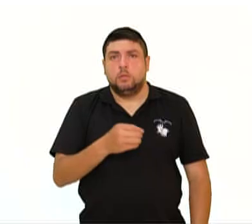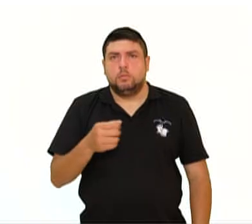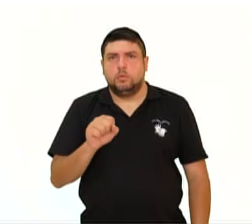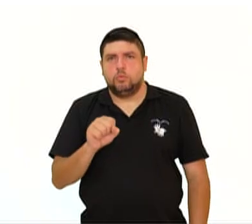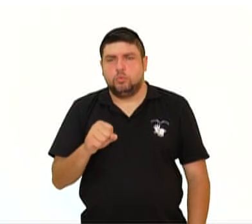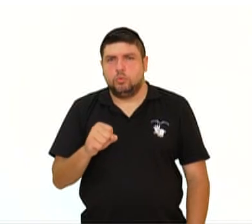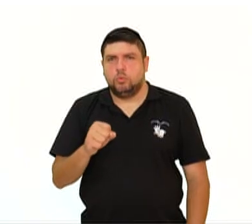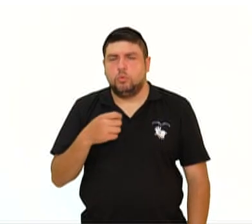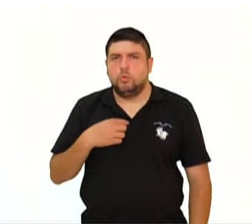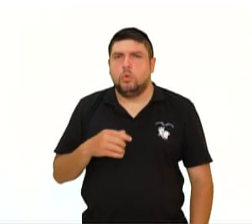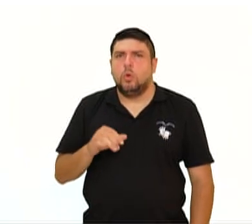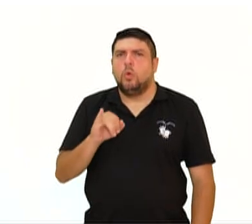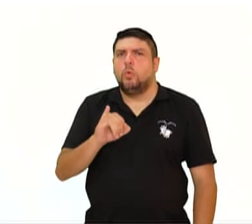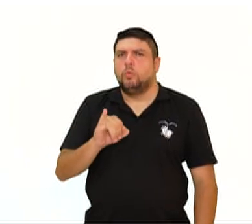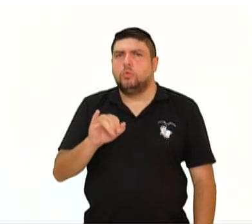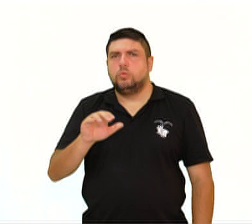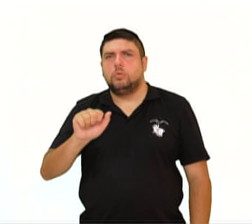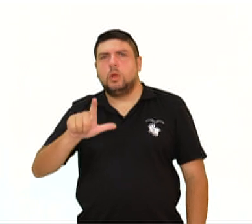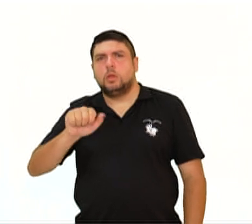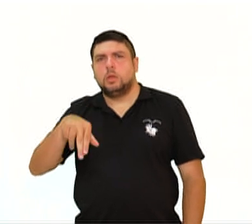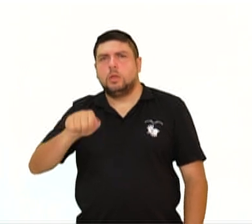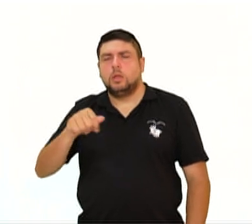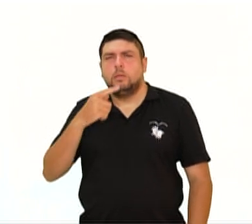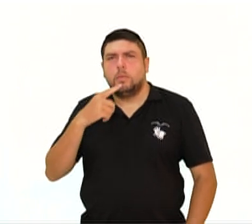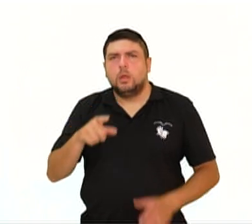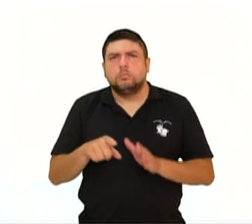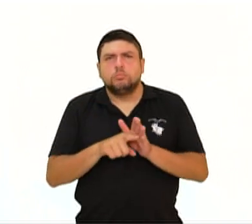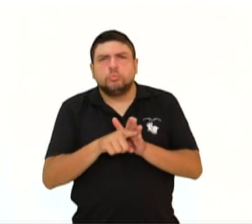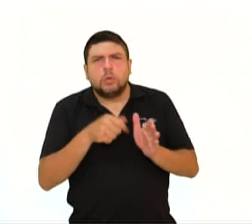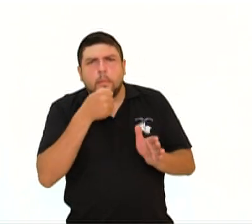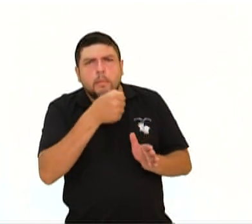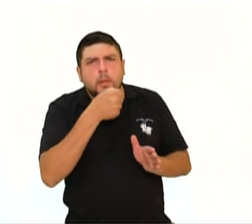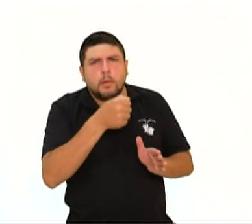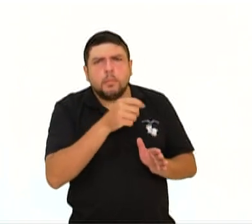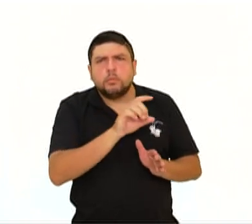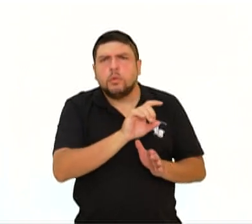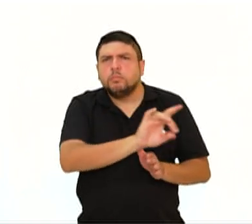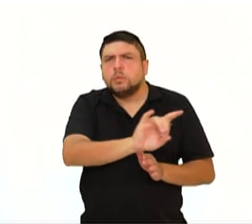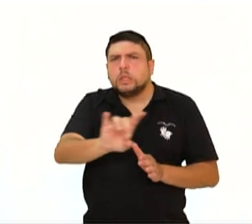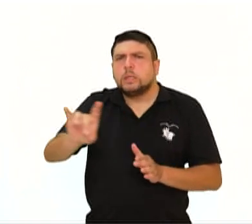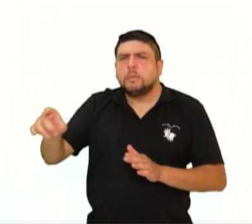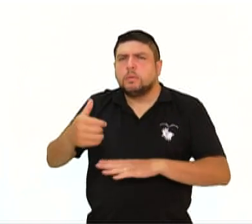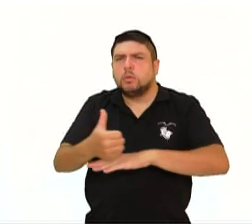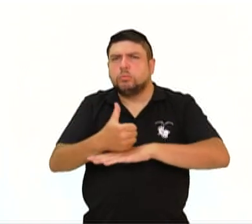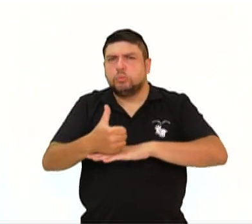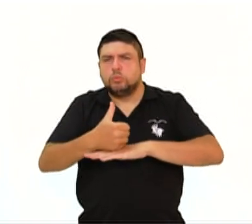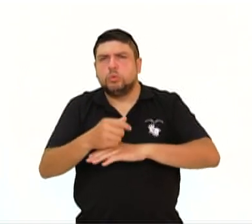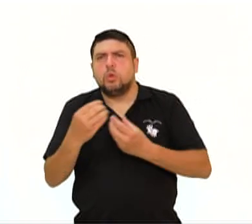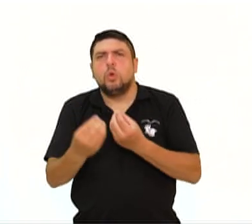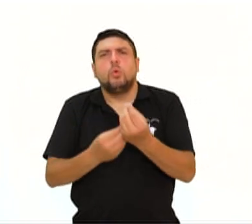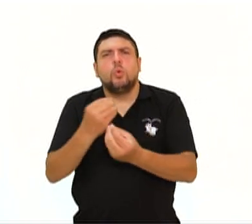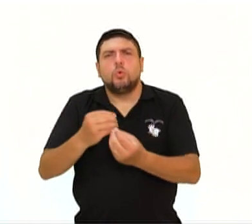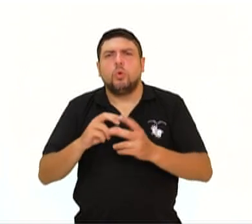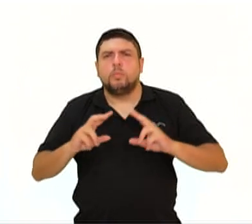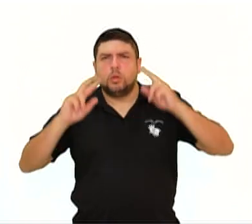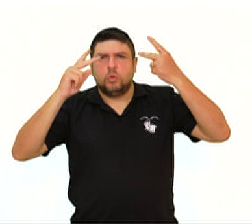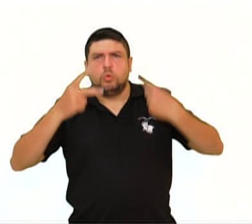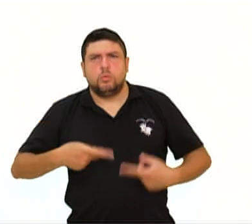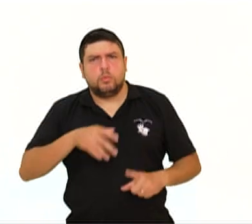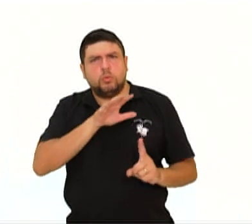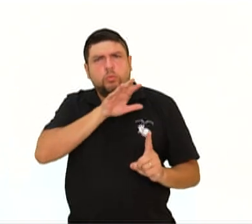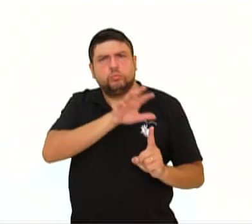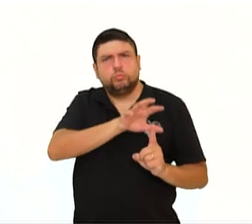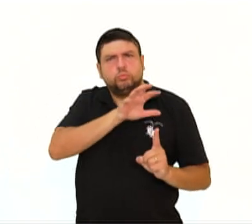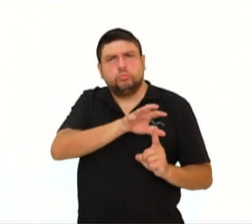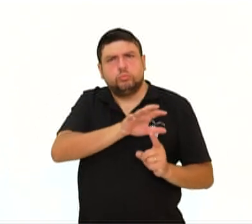Instituto Alana entrevistou uma série de especialistas sobre os danos cada vez mais graves que a ação do ser humano causa